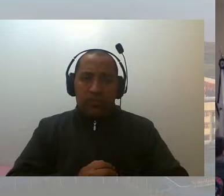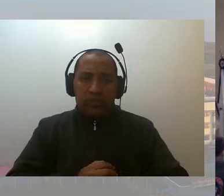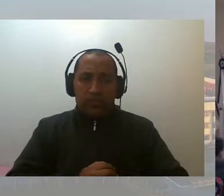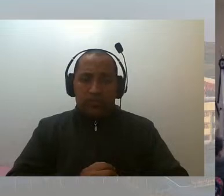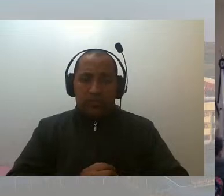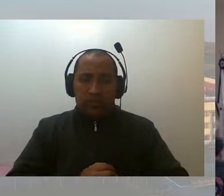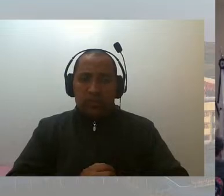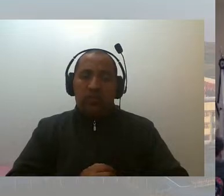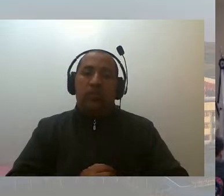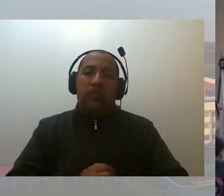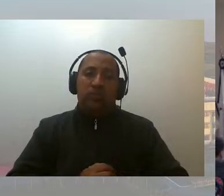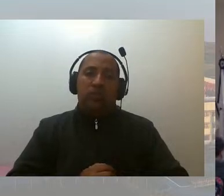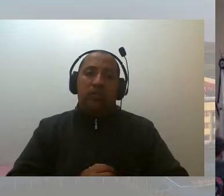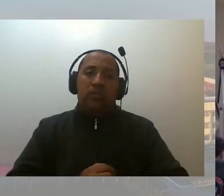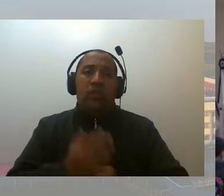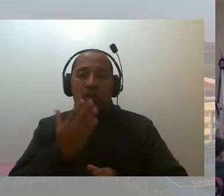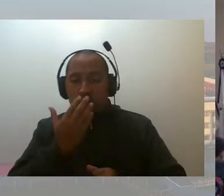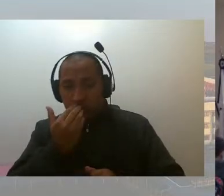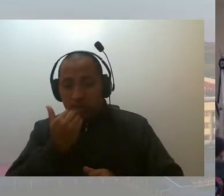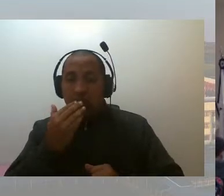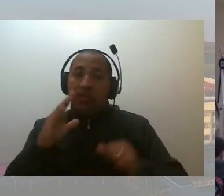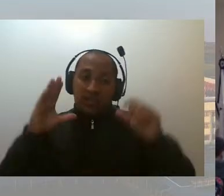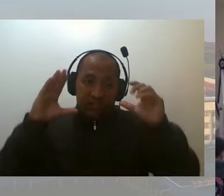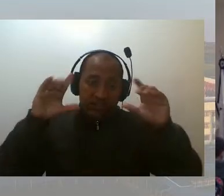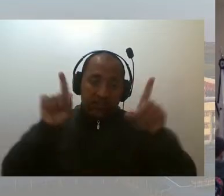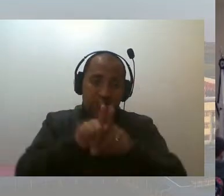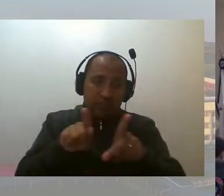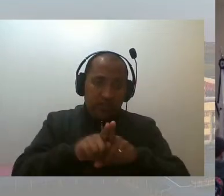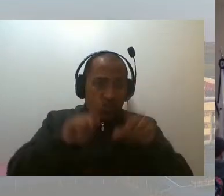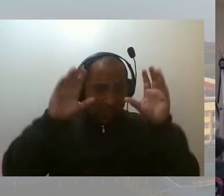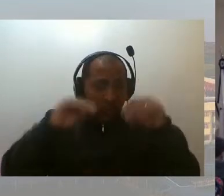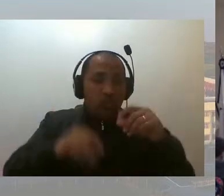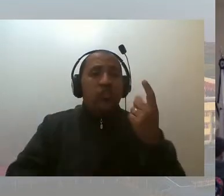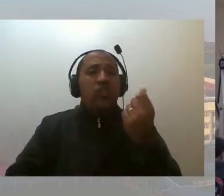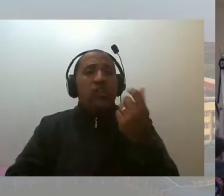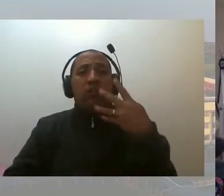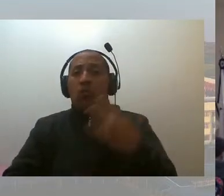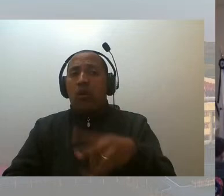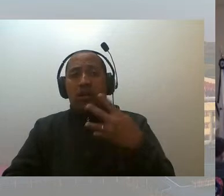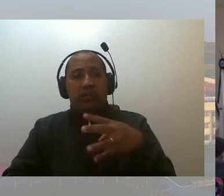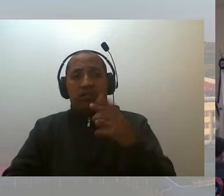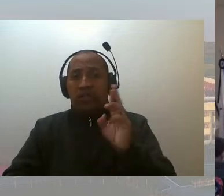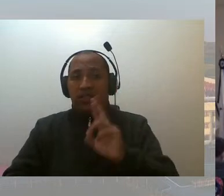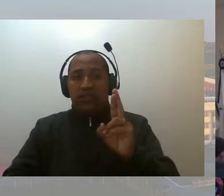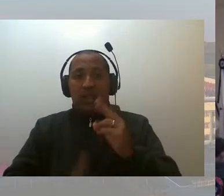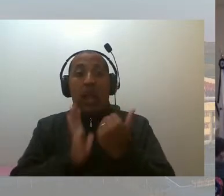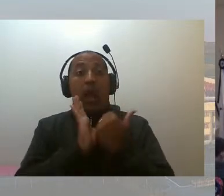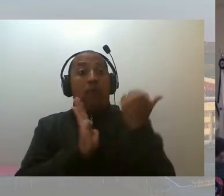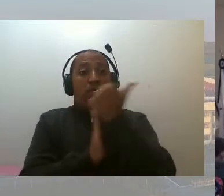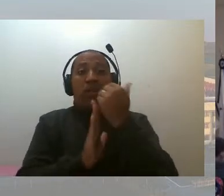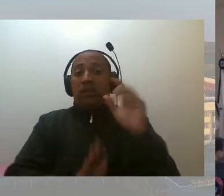as refeições, tanto almoço quanto janta, em R$ 4,00. Não fizemos reajustes em relação a